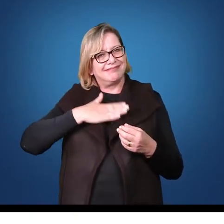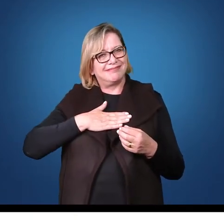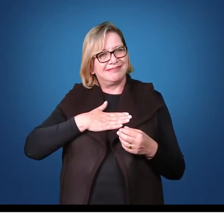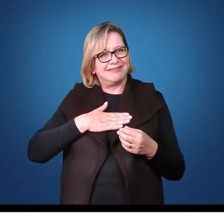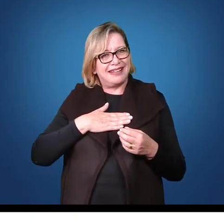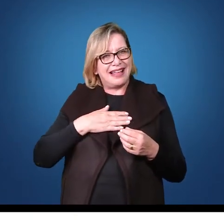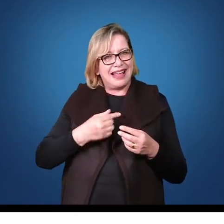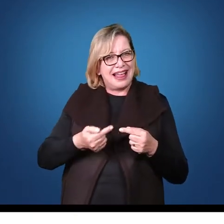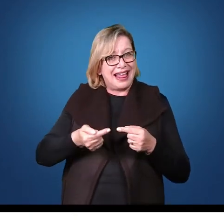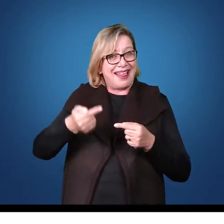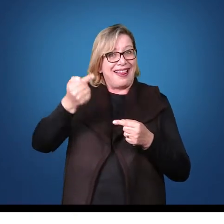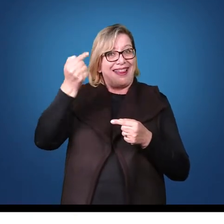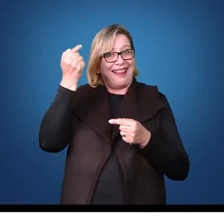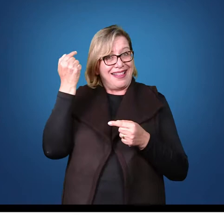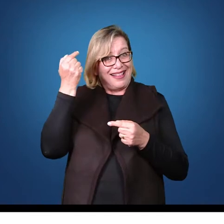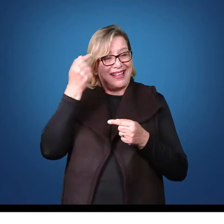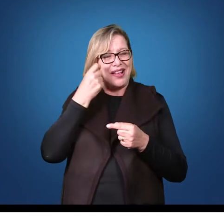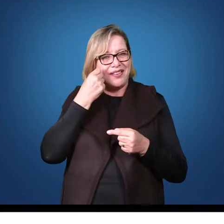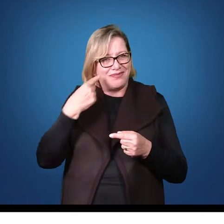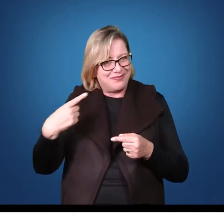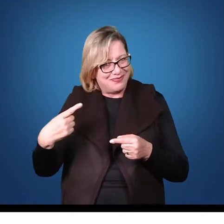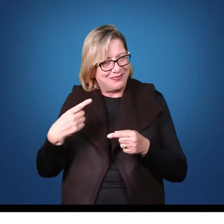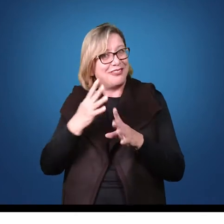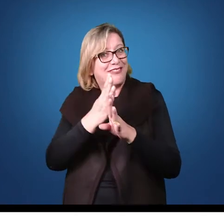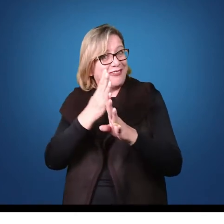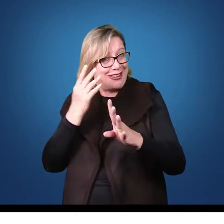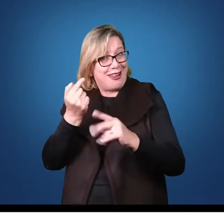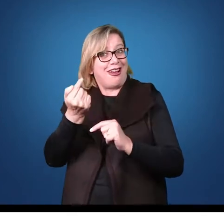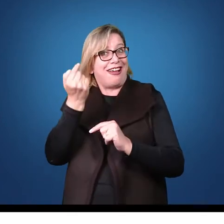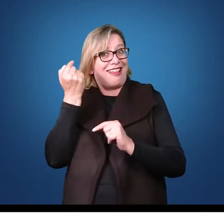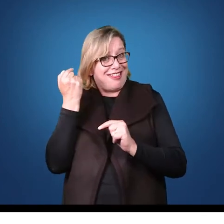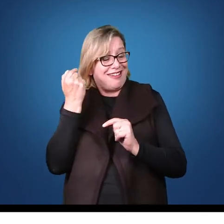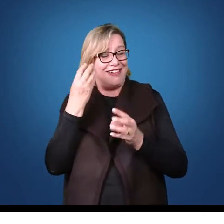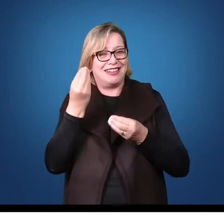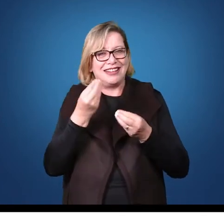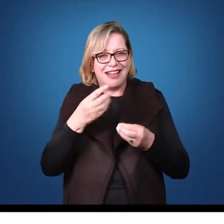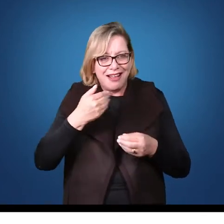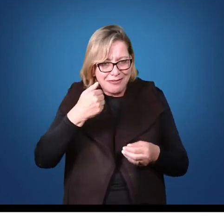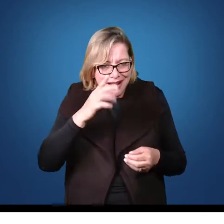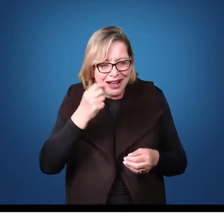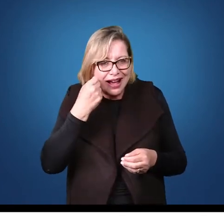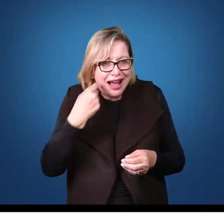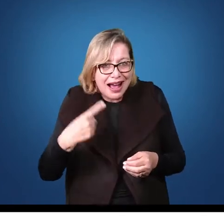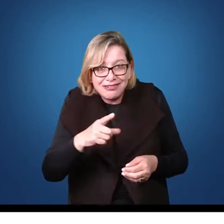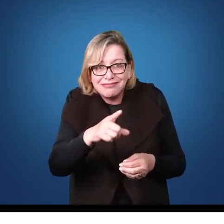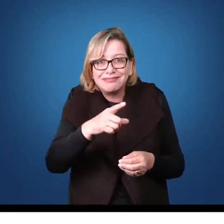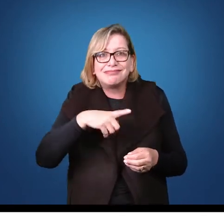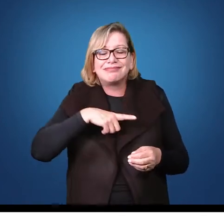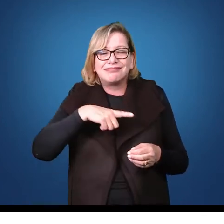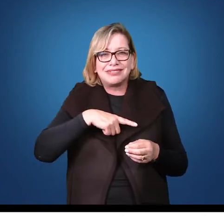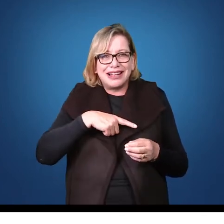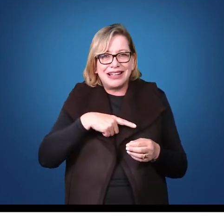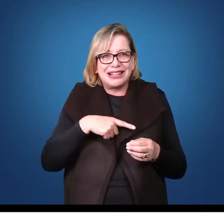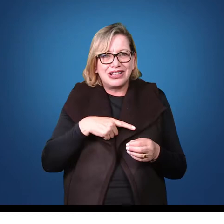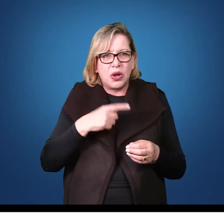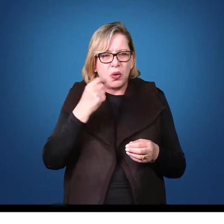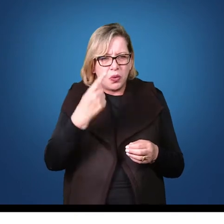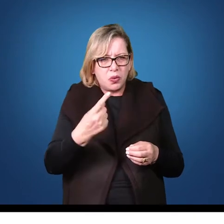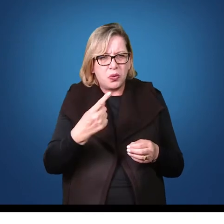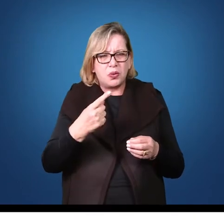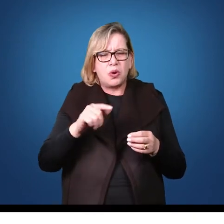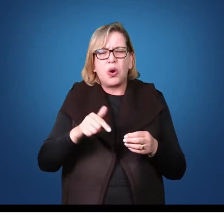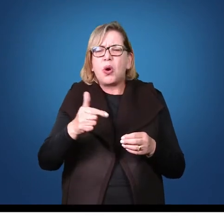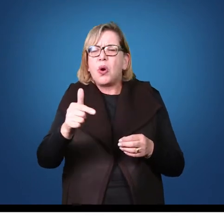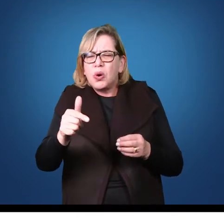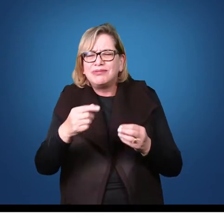Lá atrás, rataiada. Ah, olha aqui, tem mais ratos. Vamos lá, ratinhos. Um